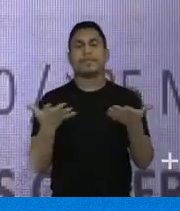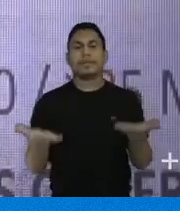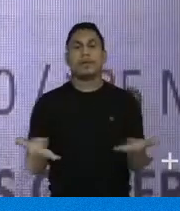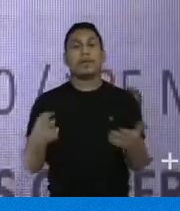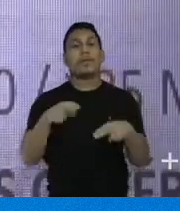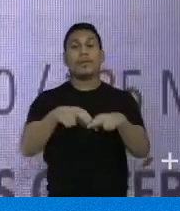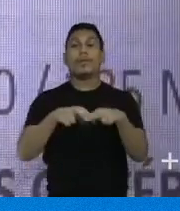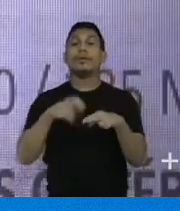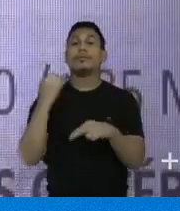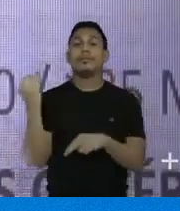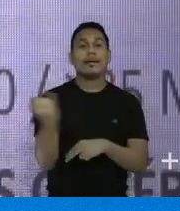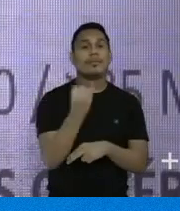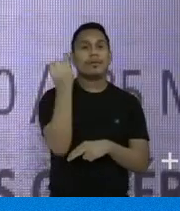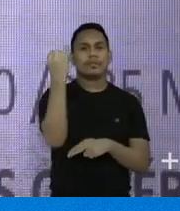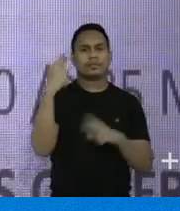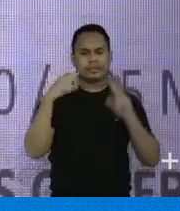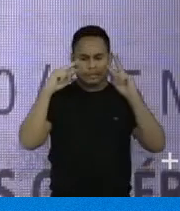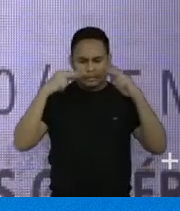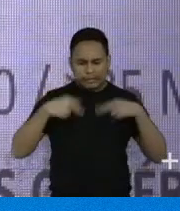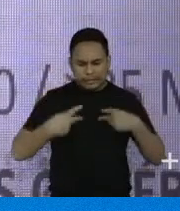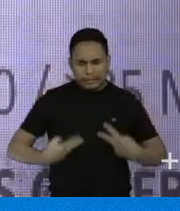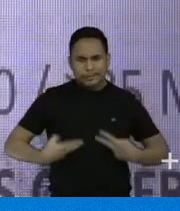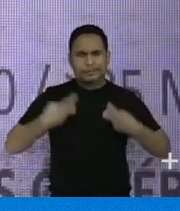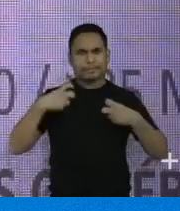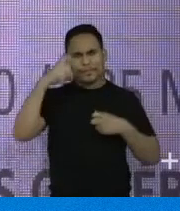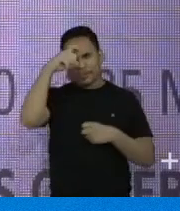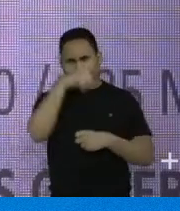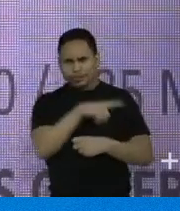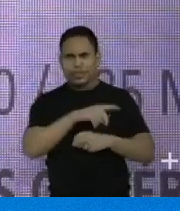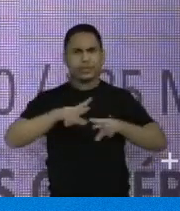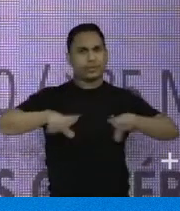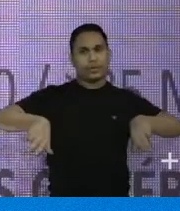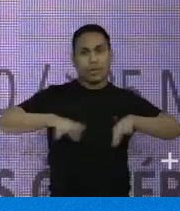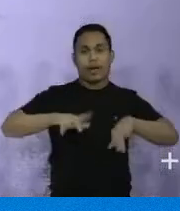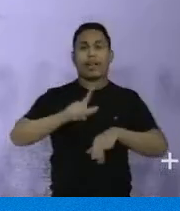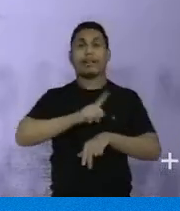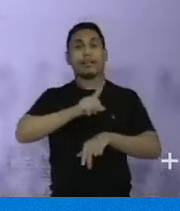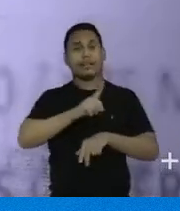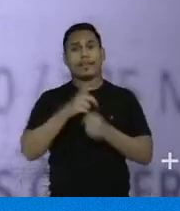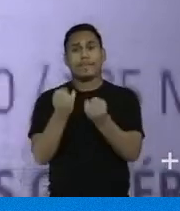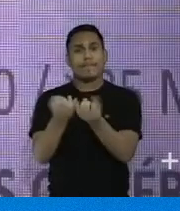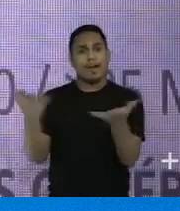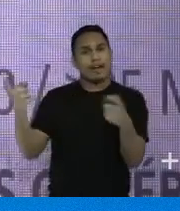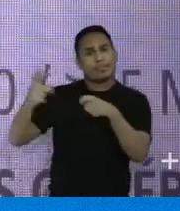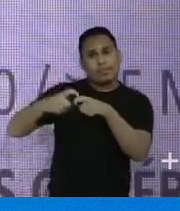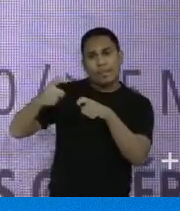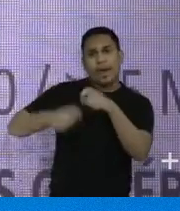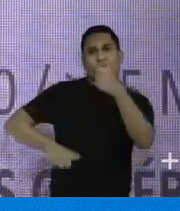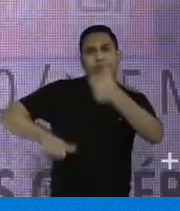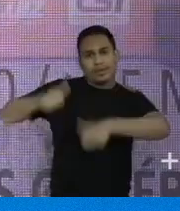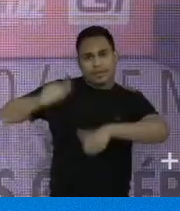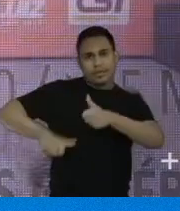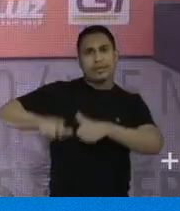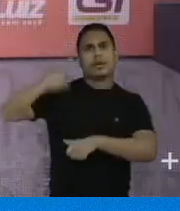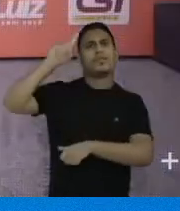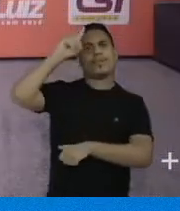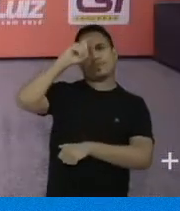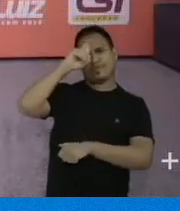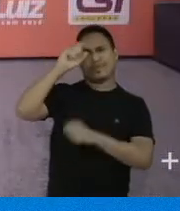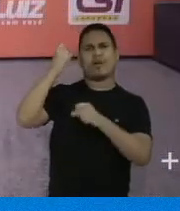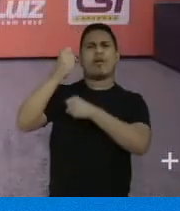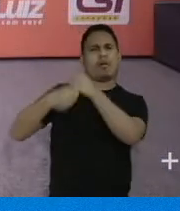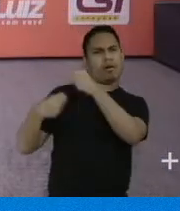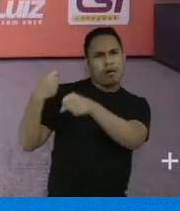de identificar, não é difícil. Aí estão exames que muitas pessoas fazem anualmente, quer dizer,